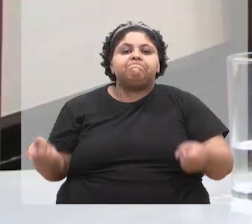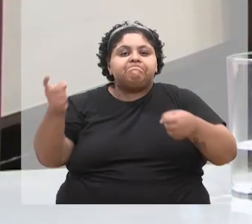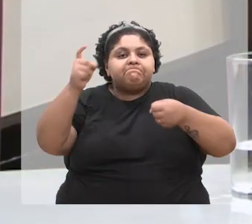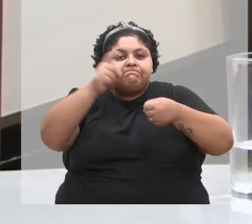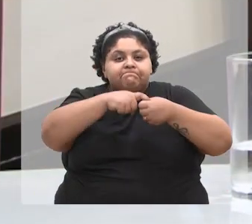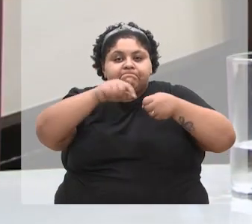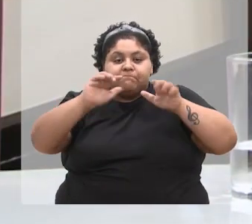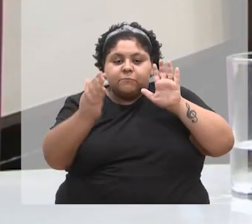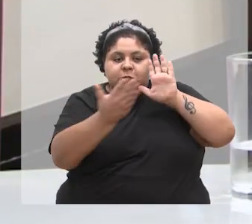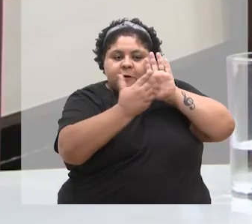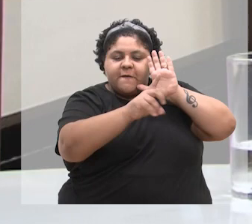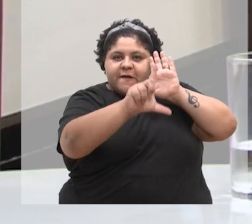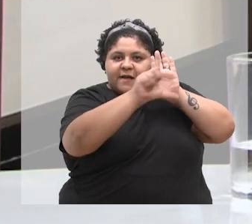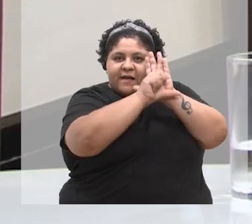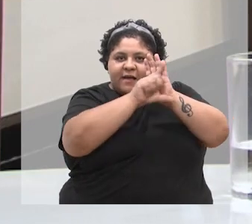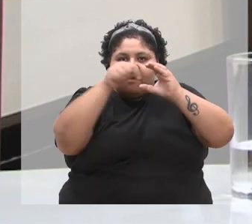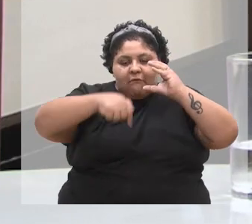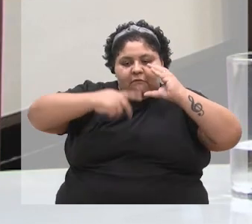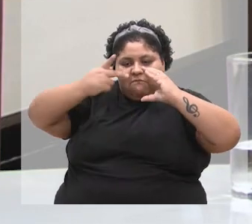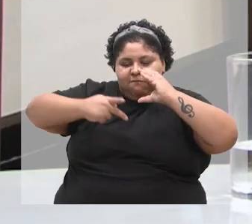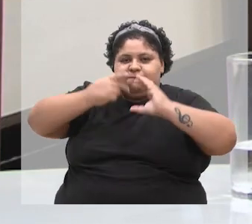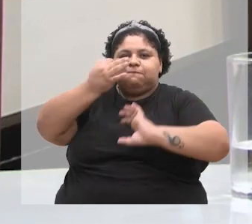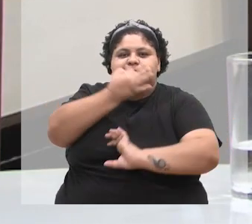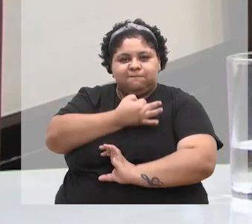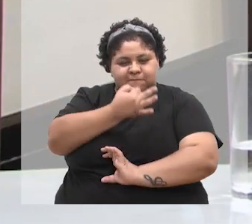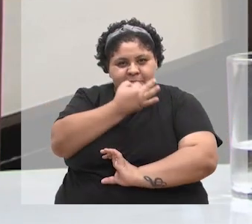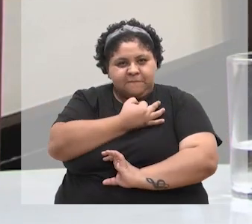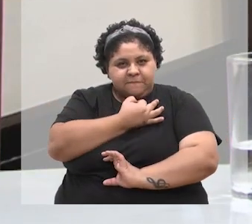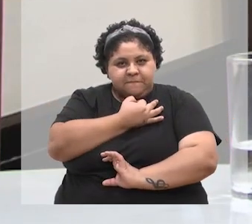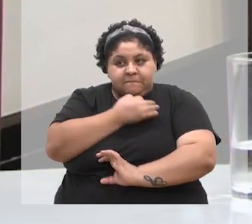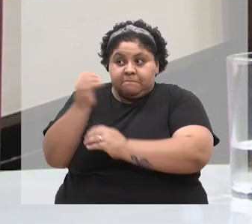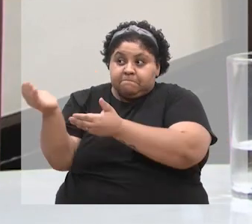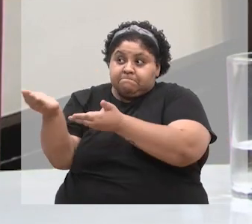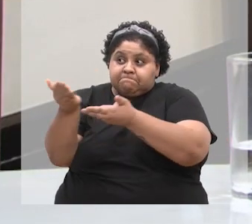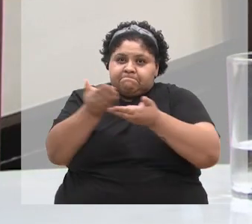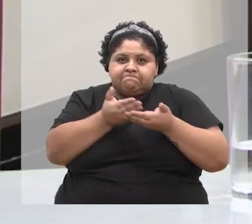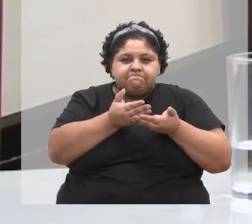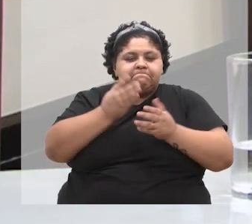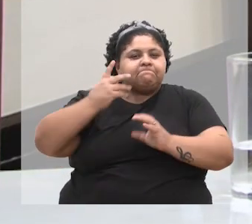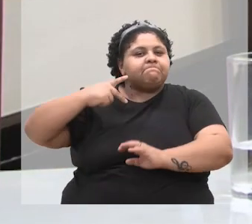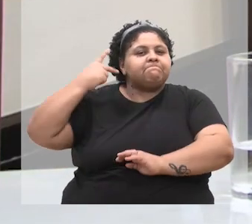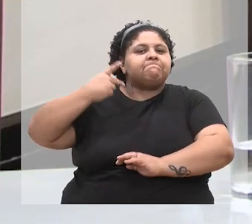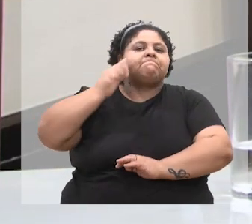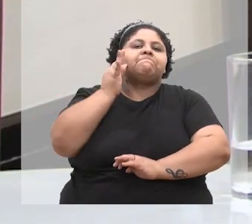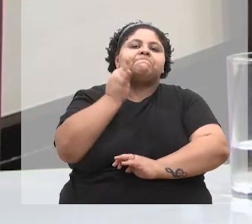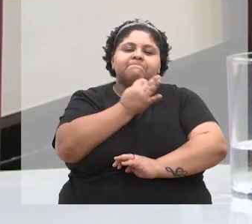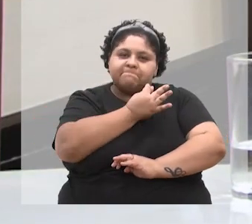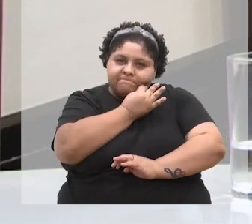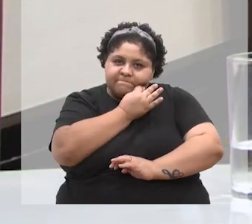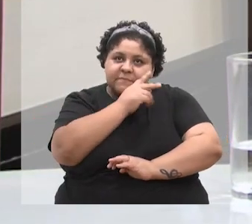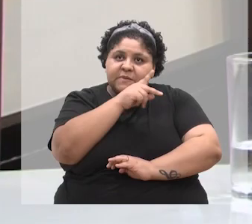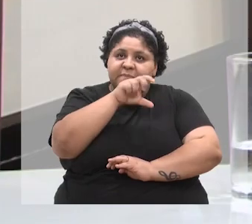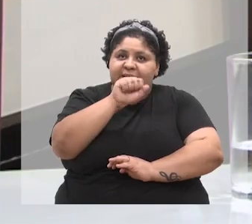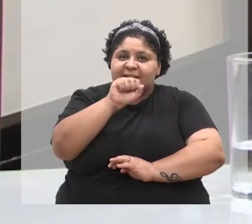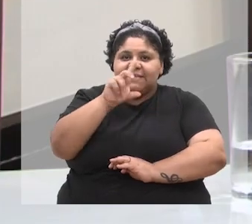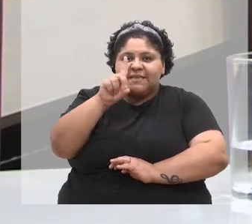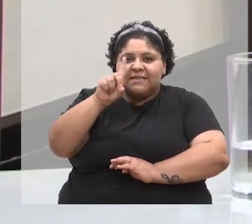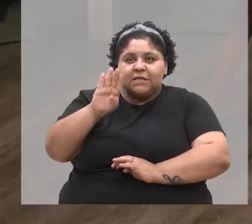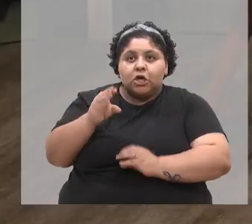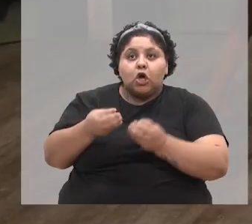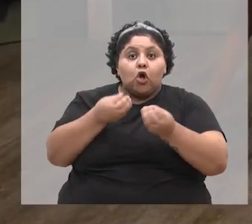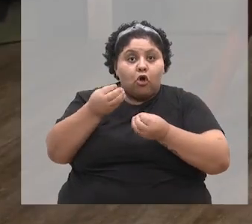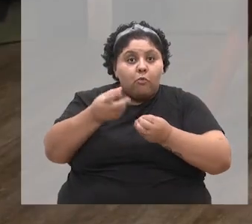Estamos de volta então com De Frente com a Lei aqui pela TV Câmara Caxias, recebendo hoje a vereadora Tatiane Frisso